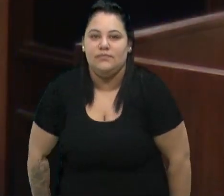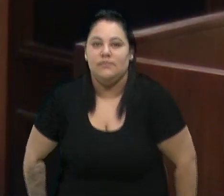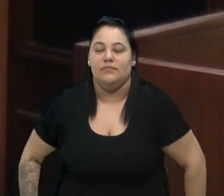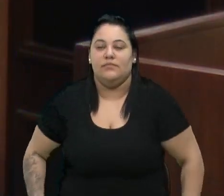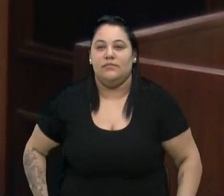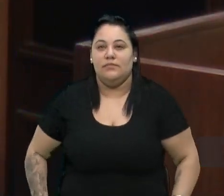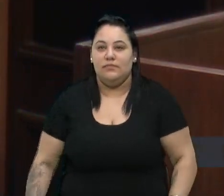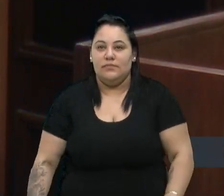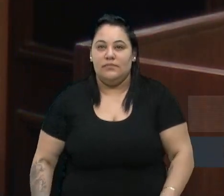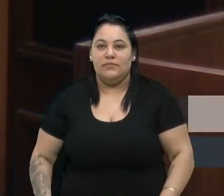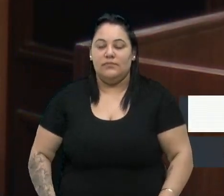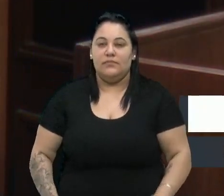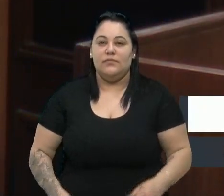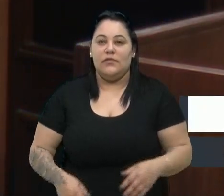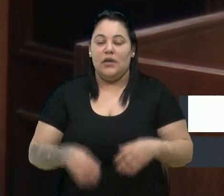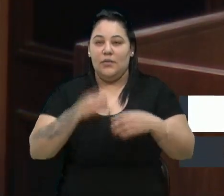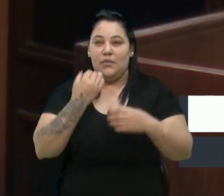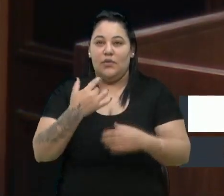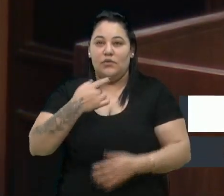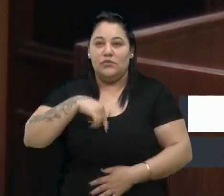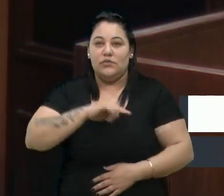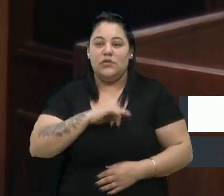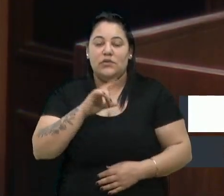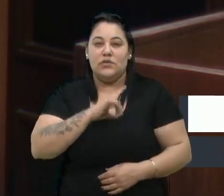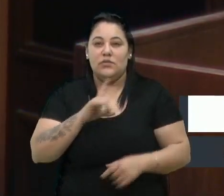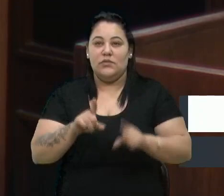Bom, nós tiramos como encaminhamento,